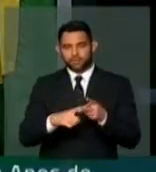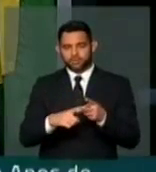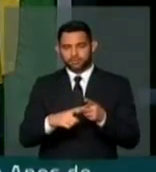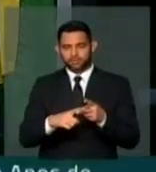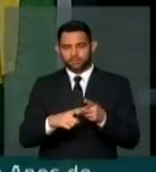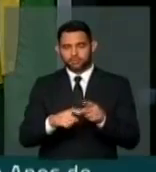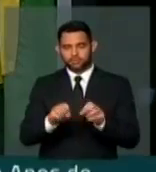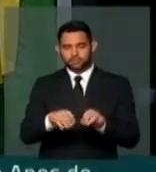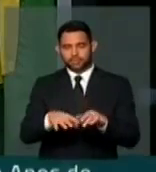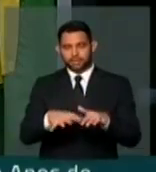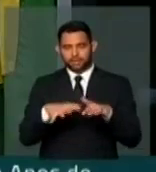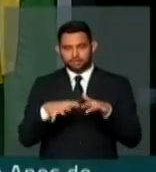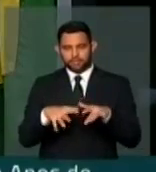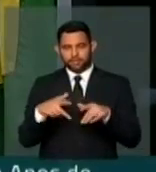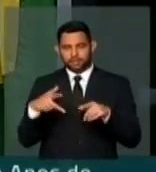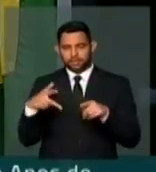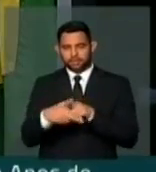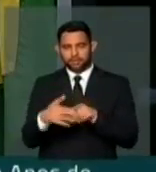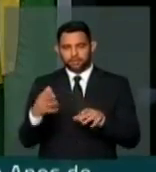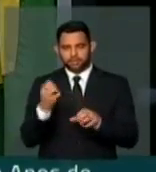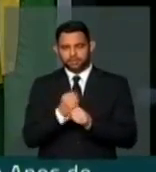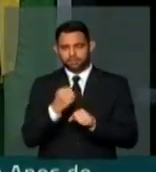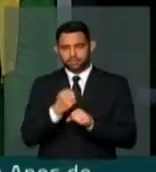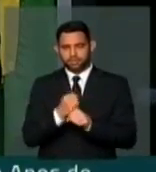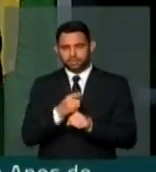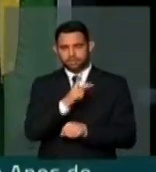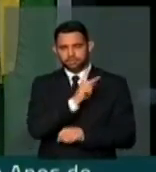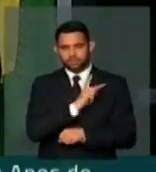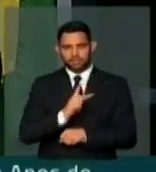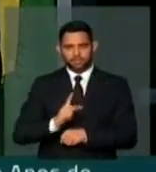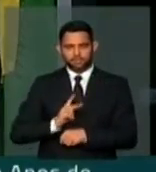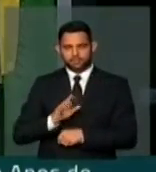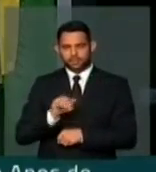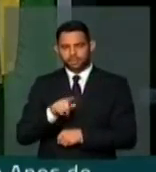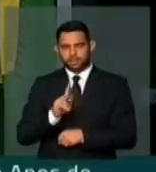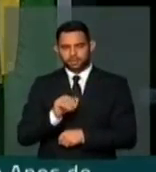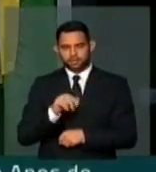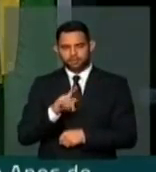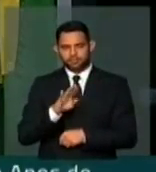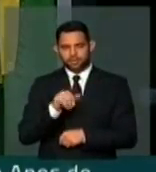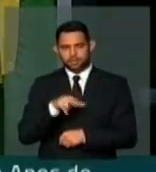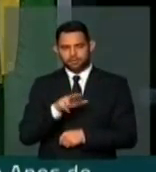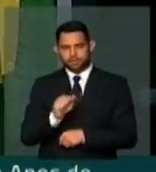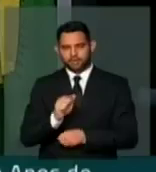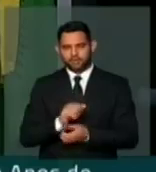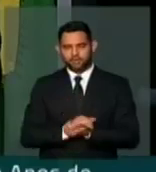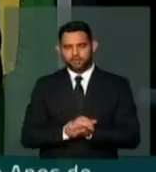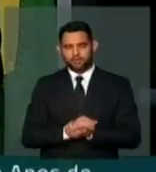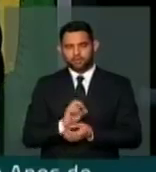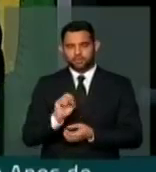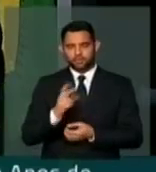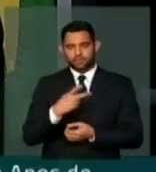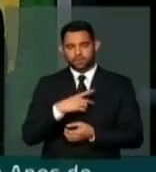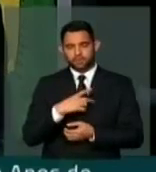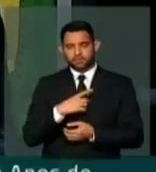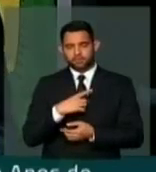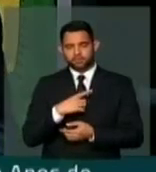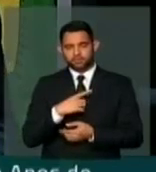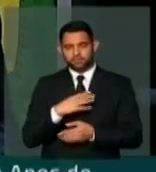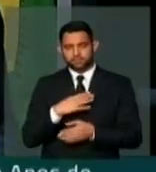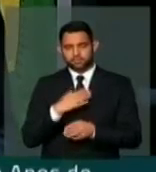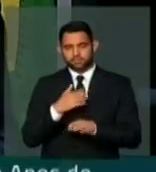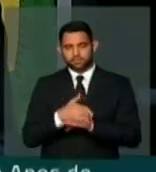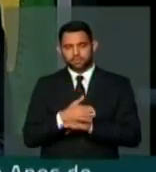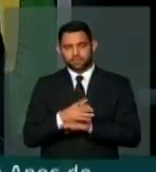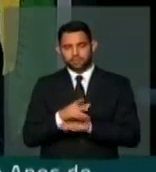o parlamento vai cortar o orçamento do presidente Barack Obama. Ou ele se enquadra,